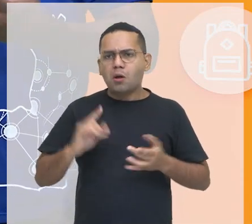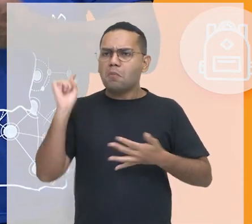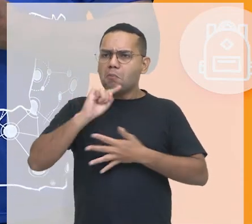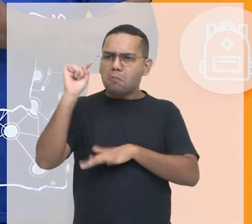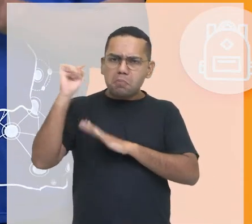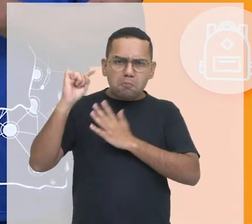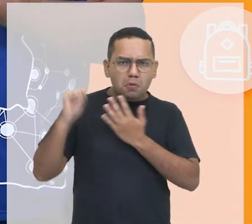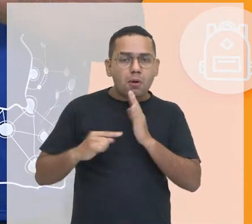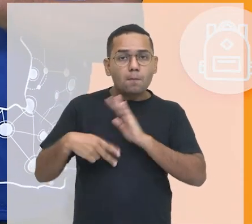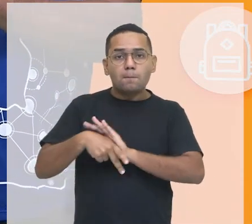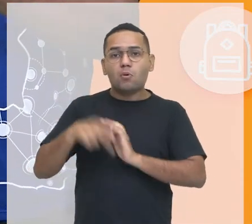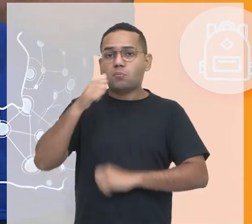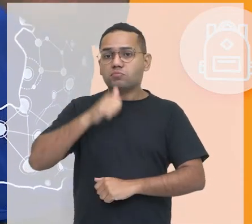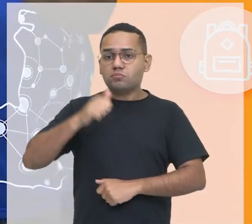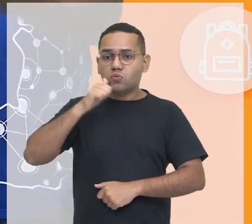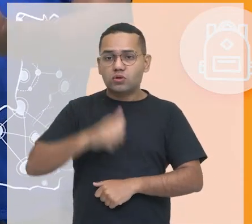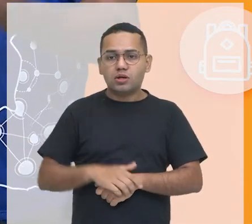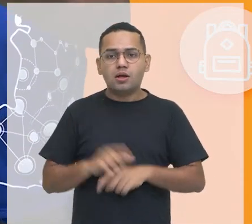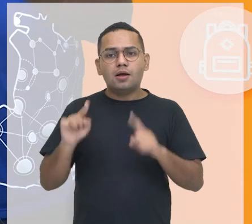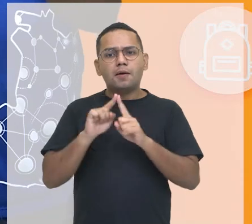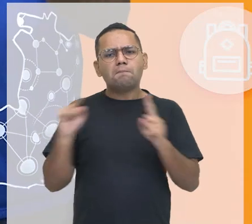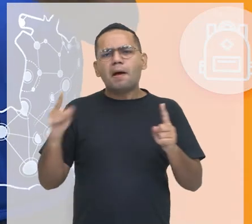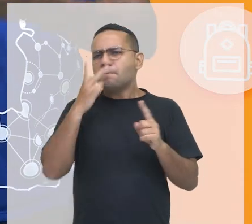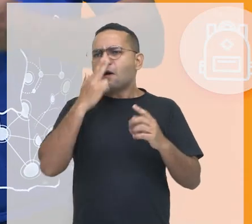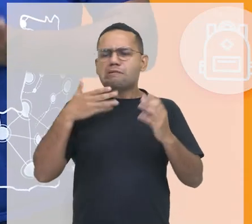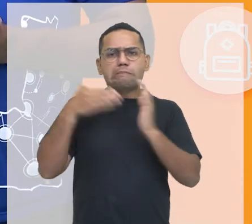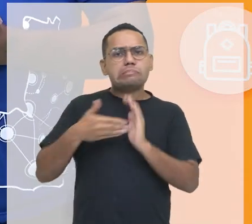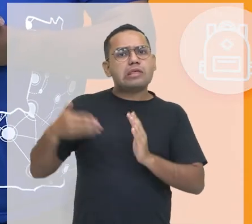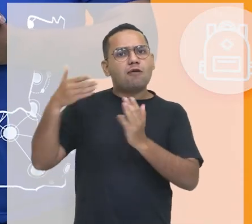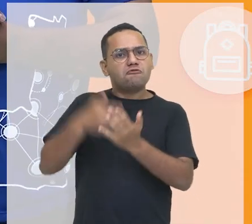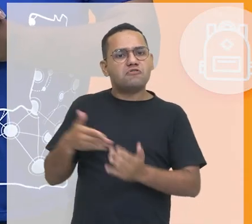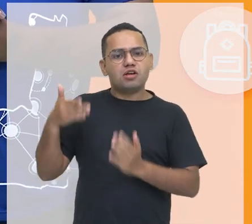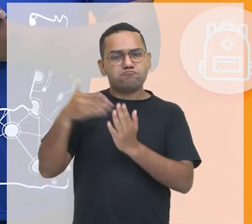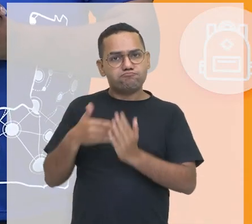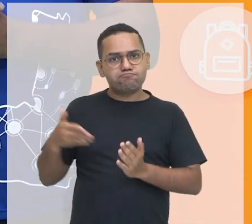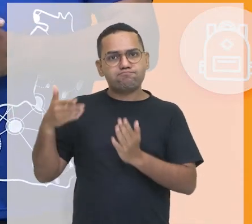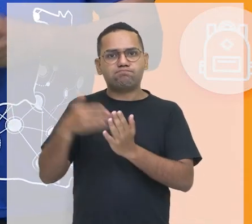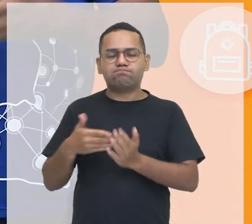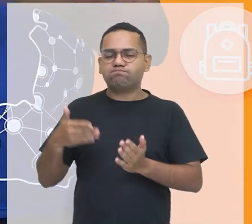coisa em volta da mulher que muitas vezes colocaram barreiras para que ela fosse... Né?